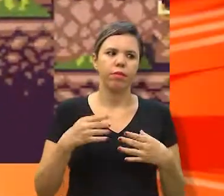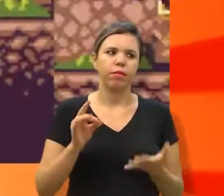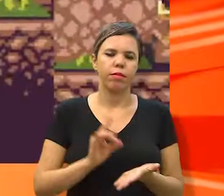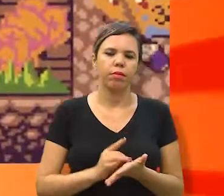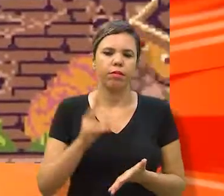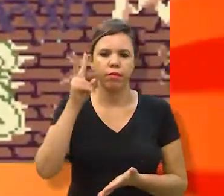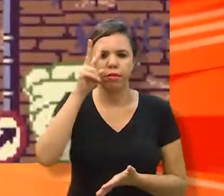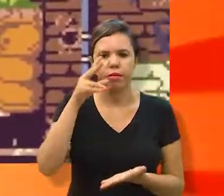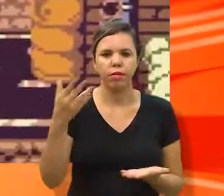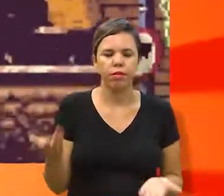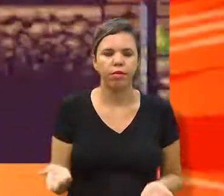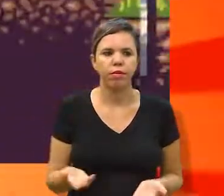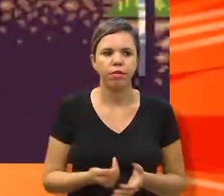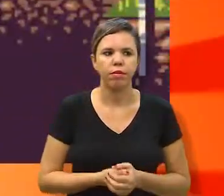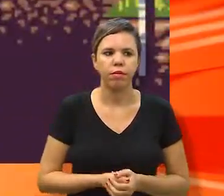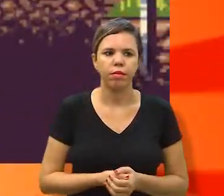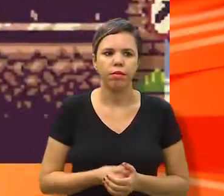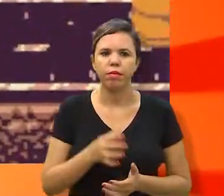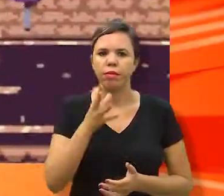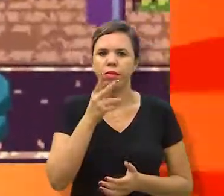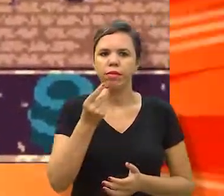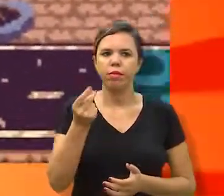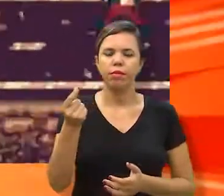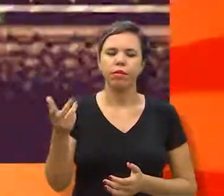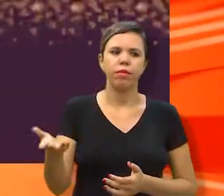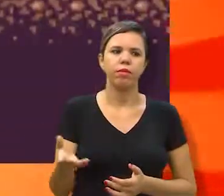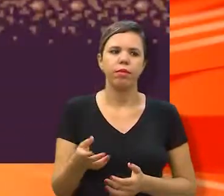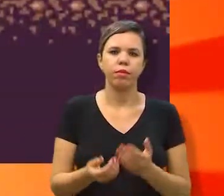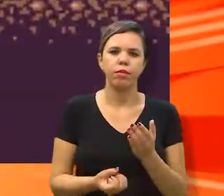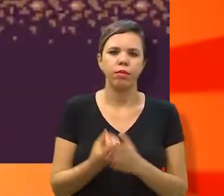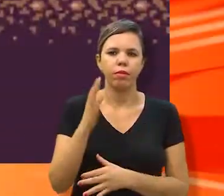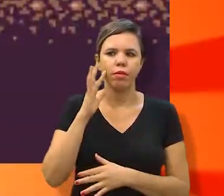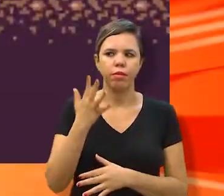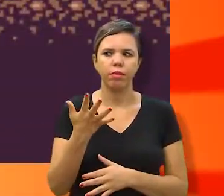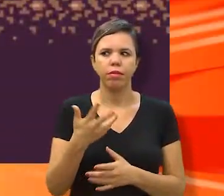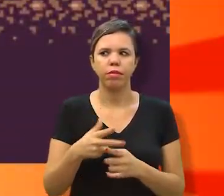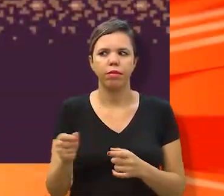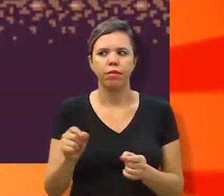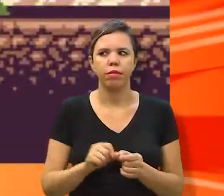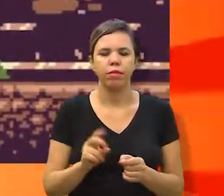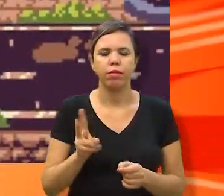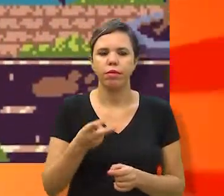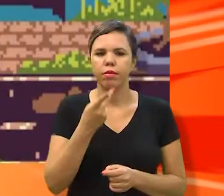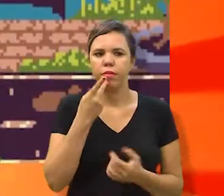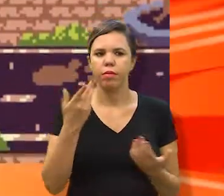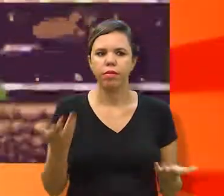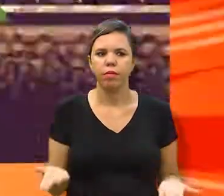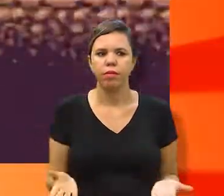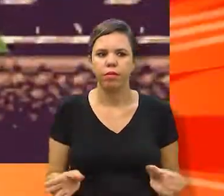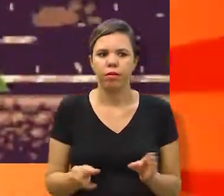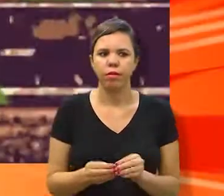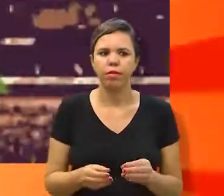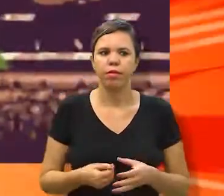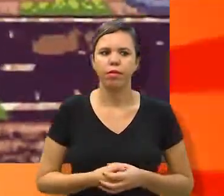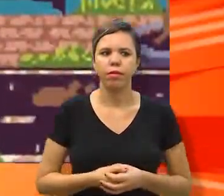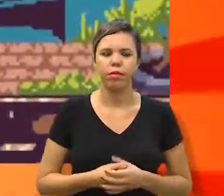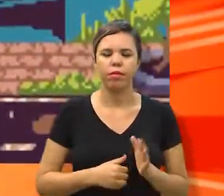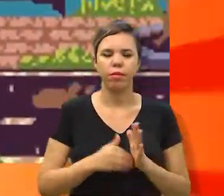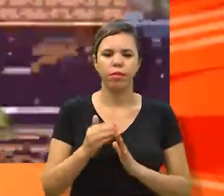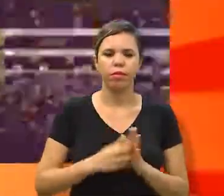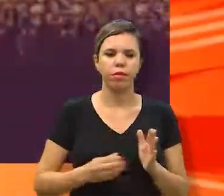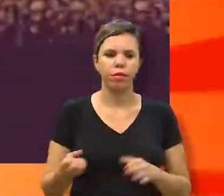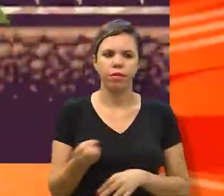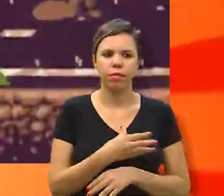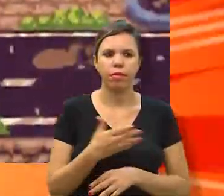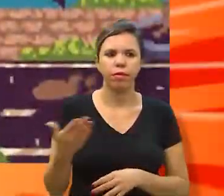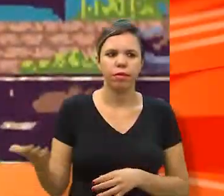outros fatos da história. Mas vai demorar muito tempo para sair, se um dia sair, né? Então eu sempre falo que fechou. O Tinta Fresca é